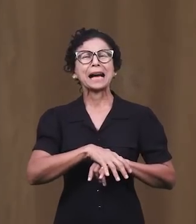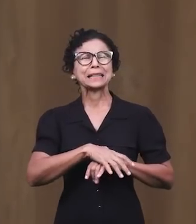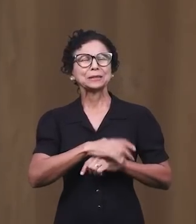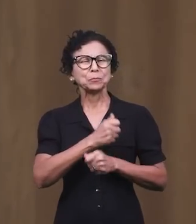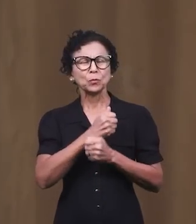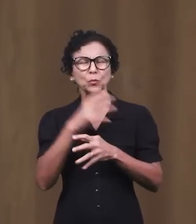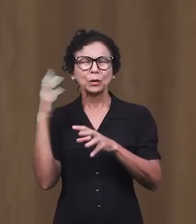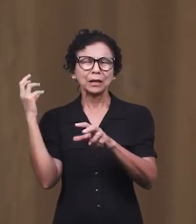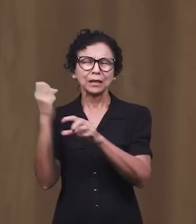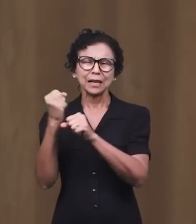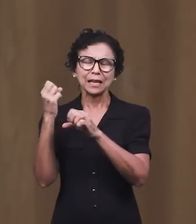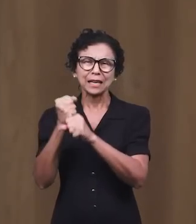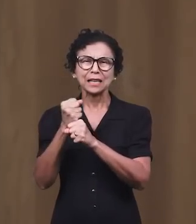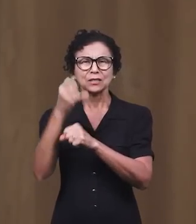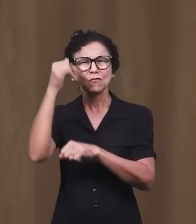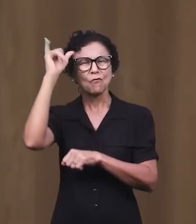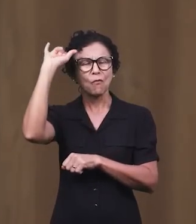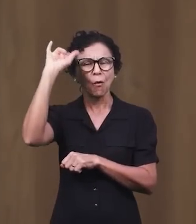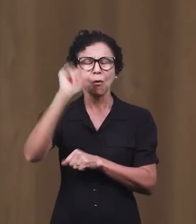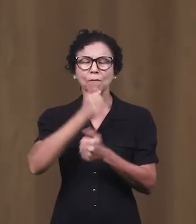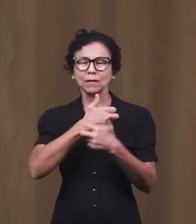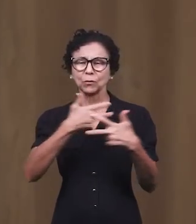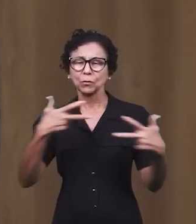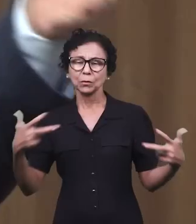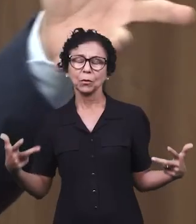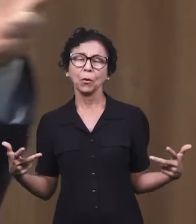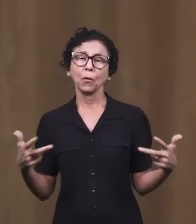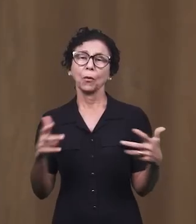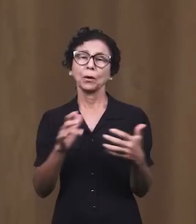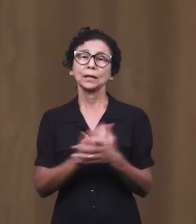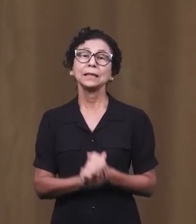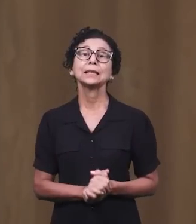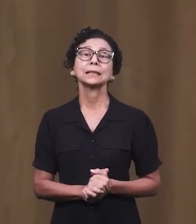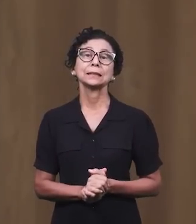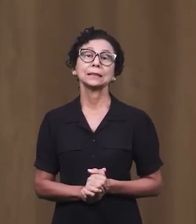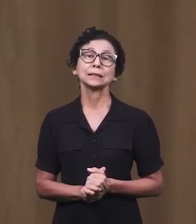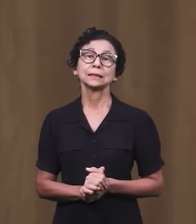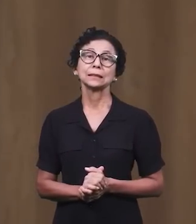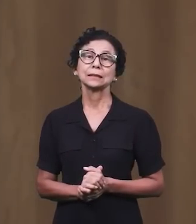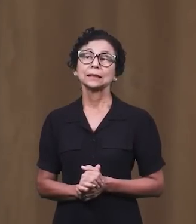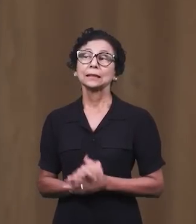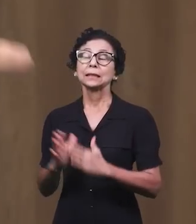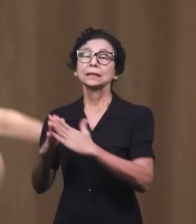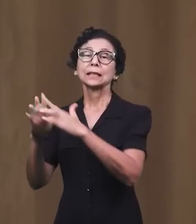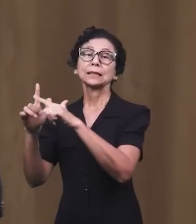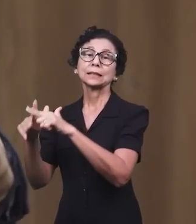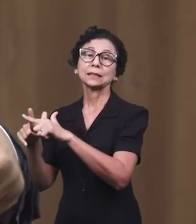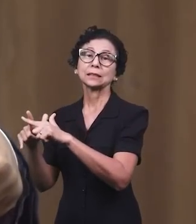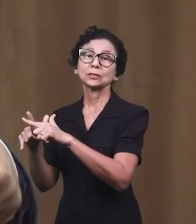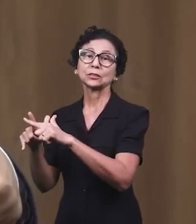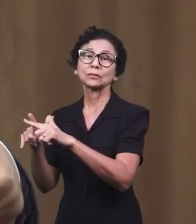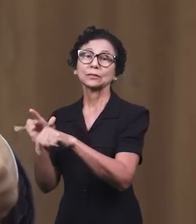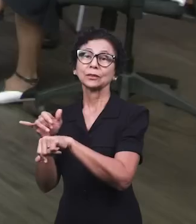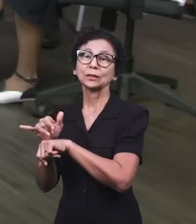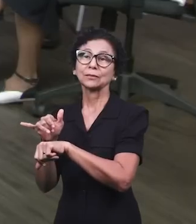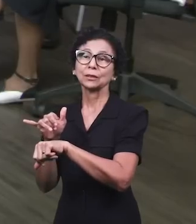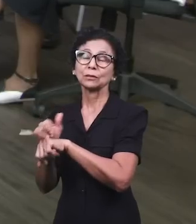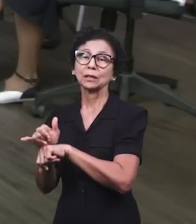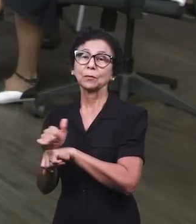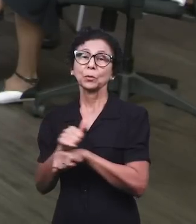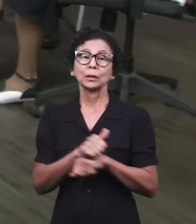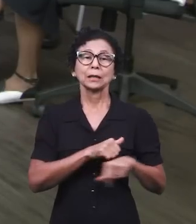uma fazenda. Ele não vai mais à igreja, porque ele tem que cuidar do sítio, porque ele tem que pescar,